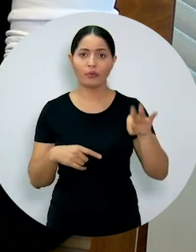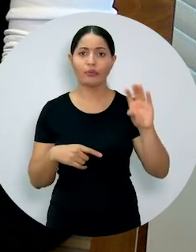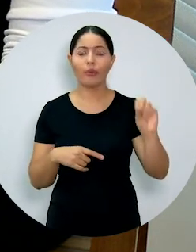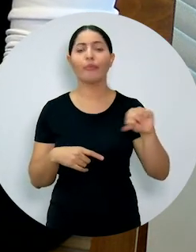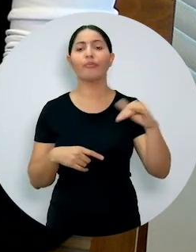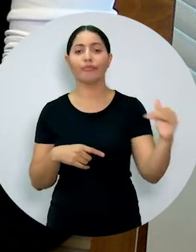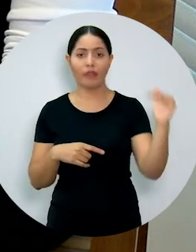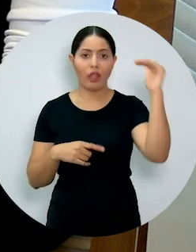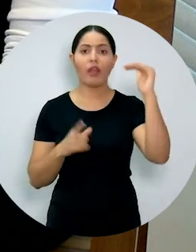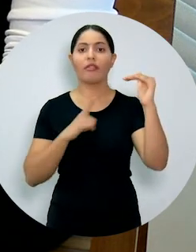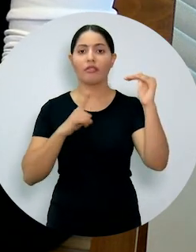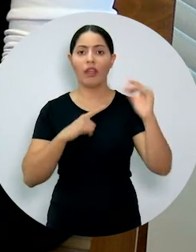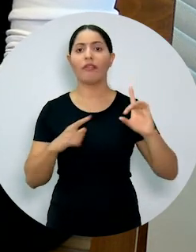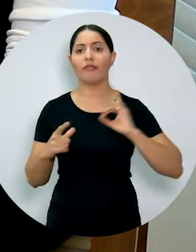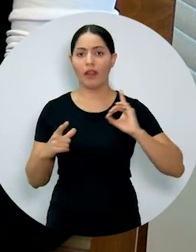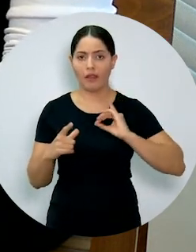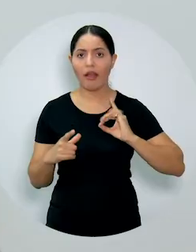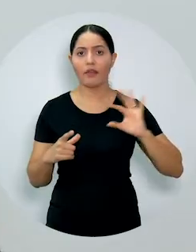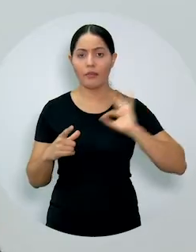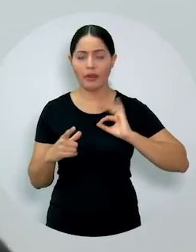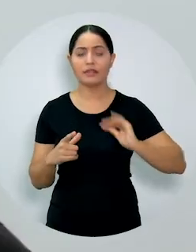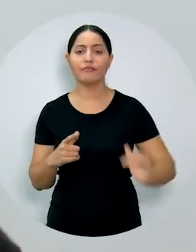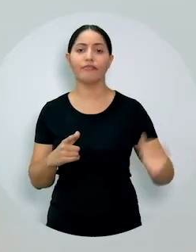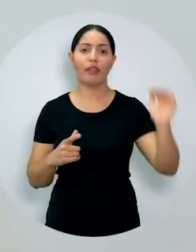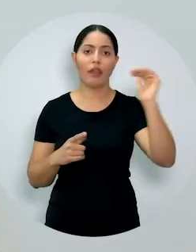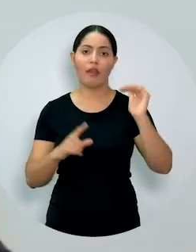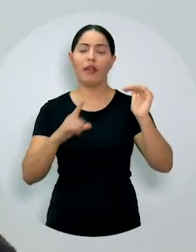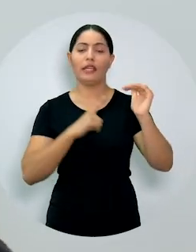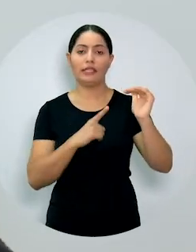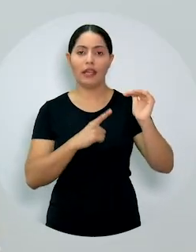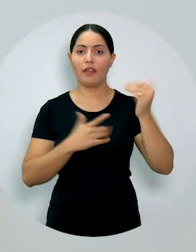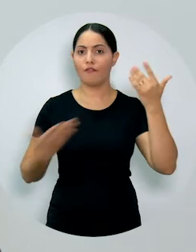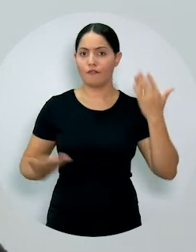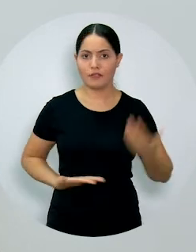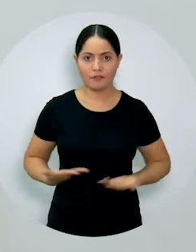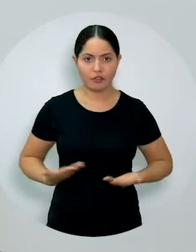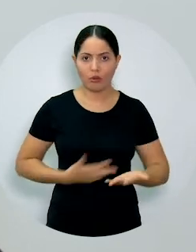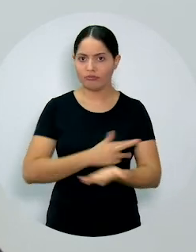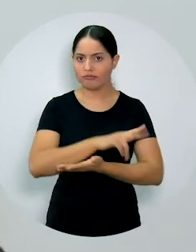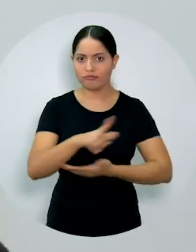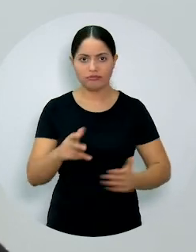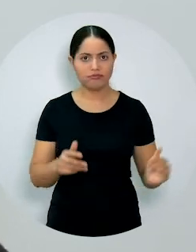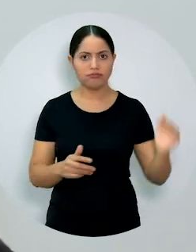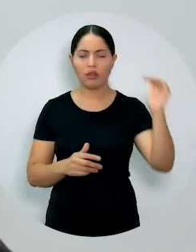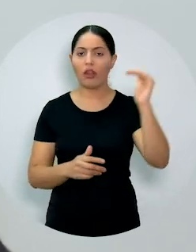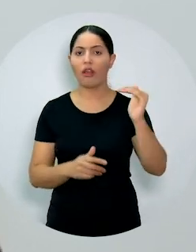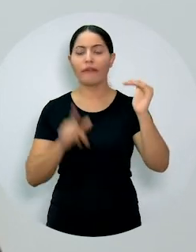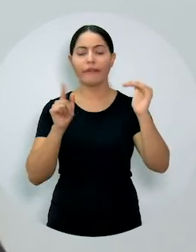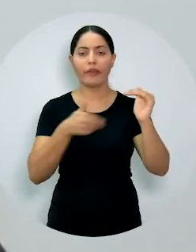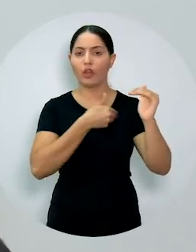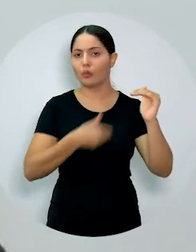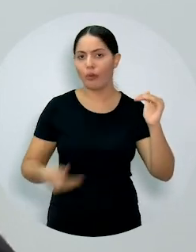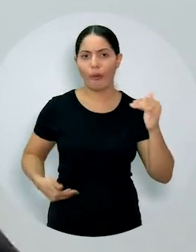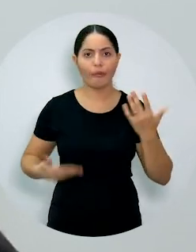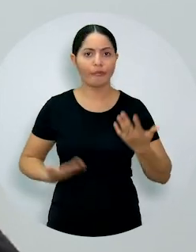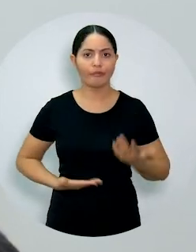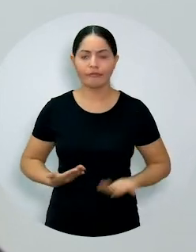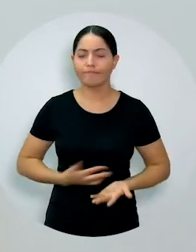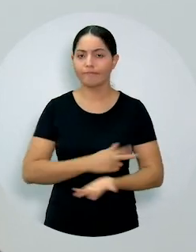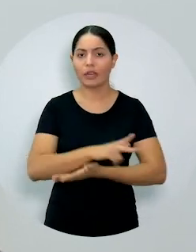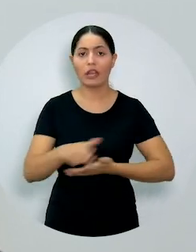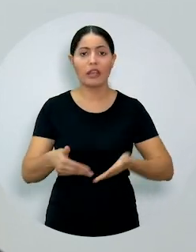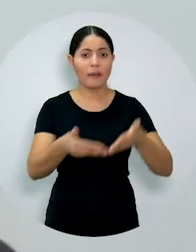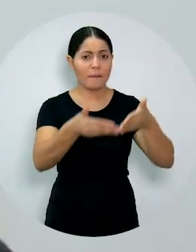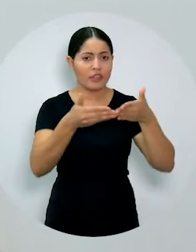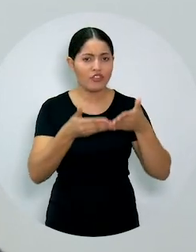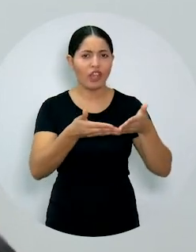ao promotor, está em frente ao delegado de polícia, está em frente ao servidor da autarquia ou do